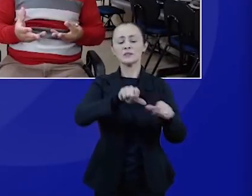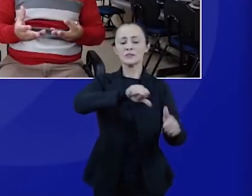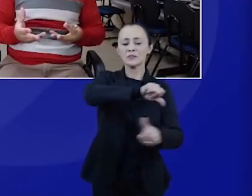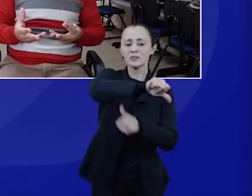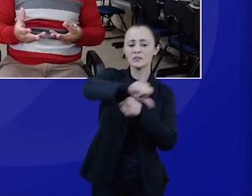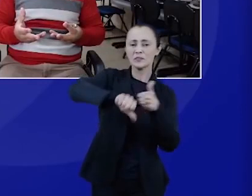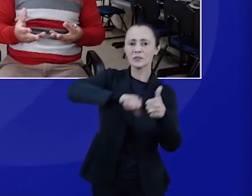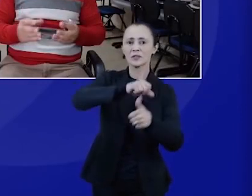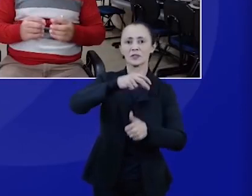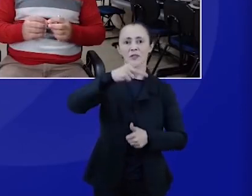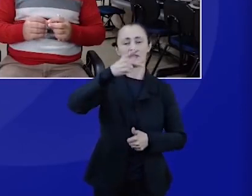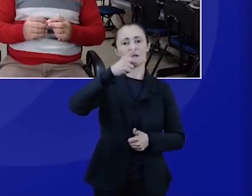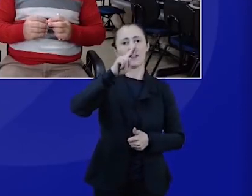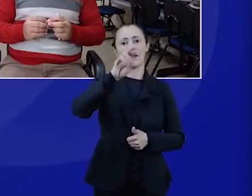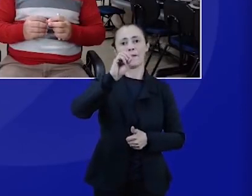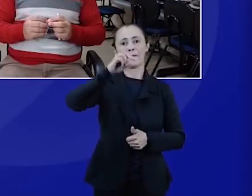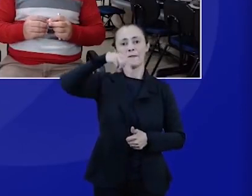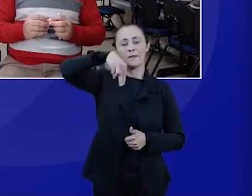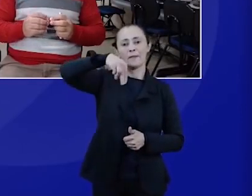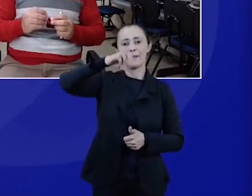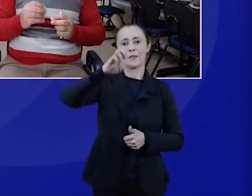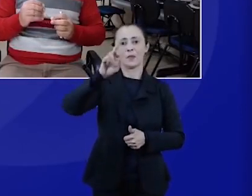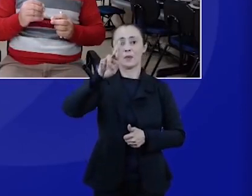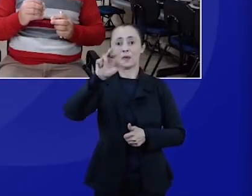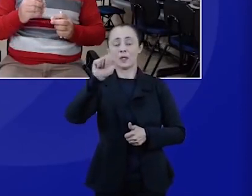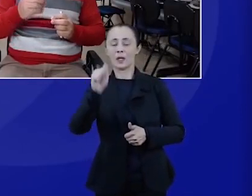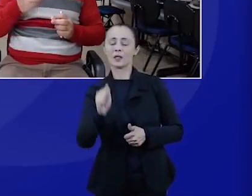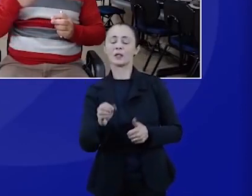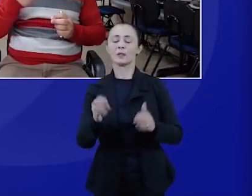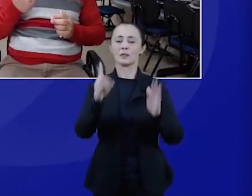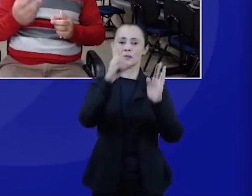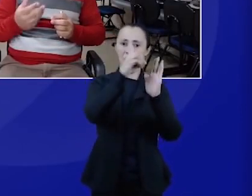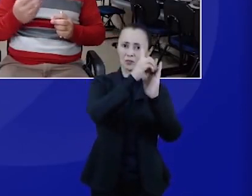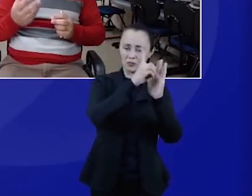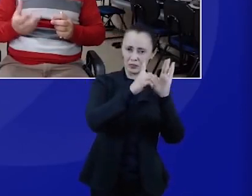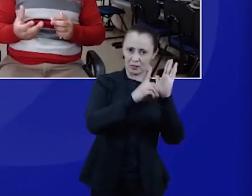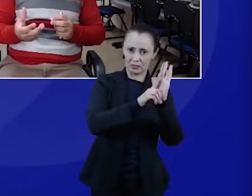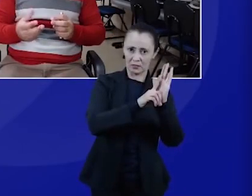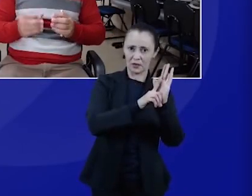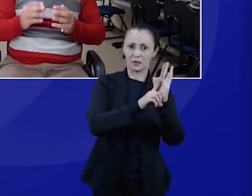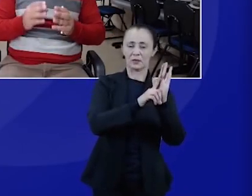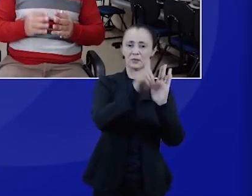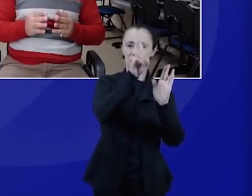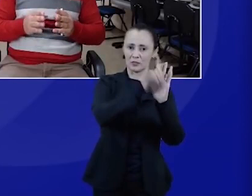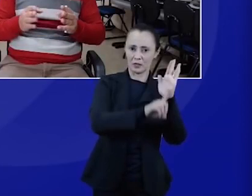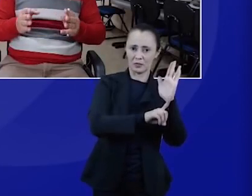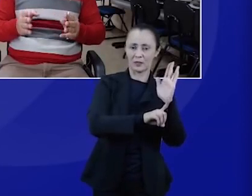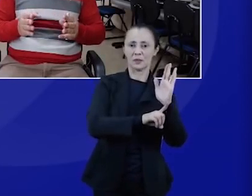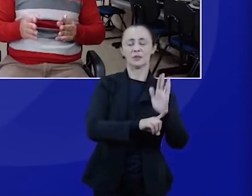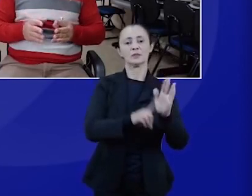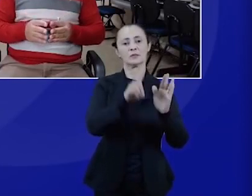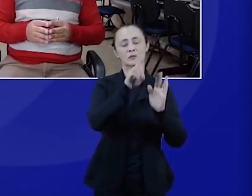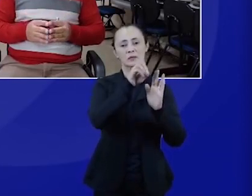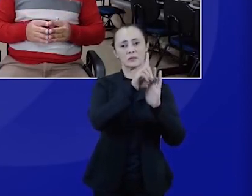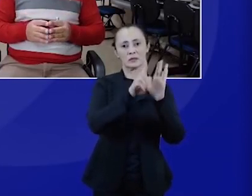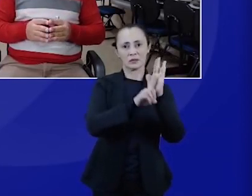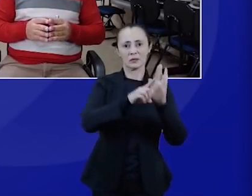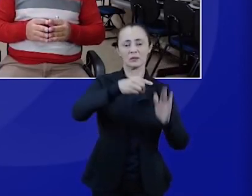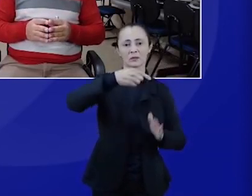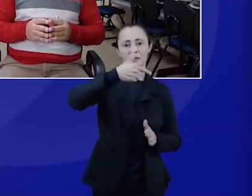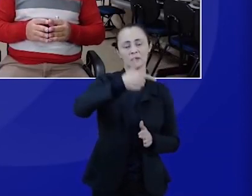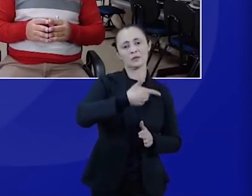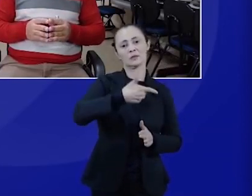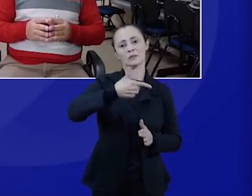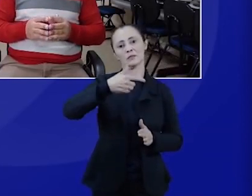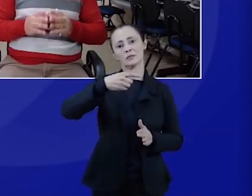conhecido como PRONERA. Esse documento foi criado por meio do Decreto 7.352